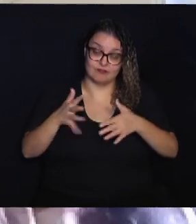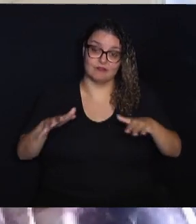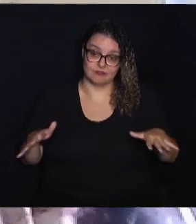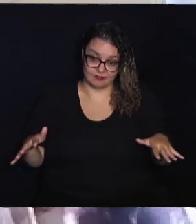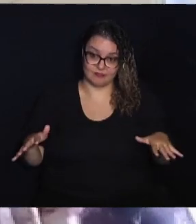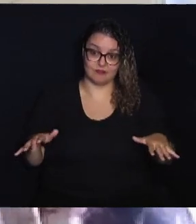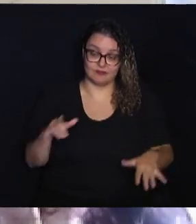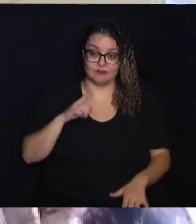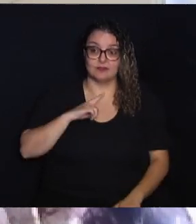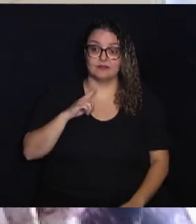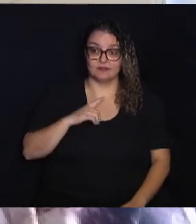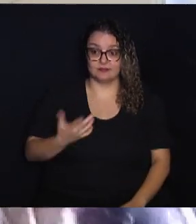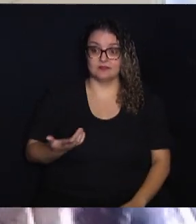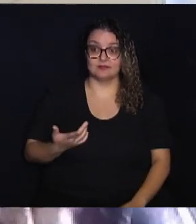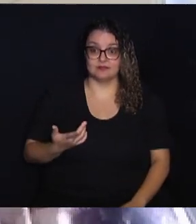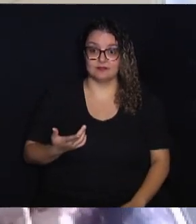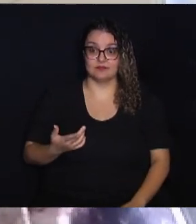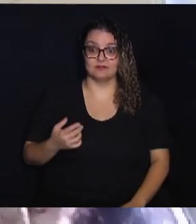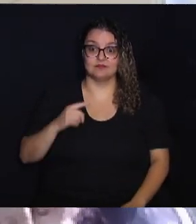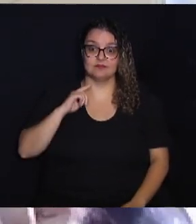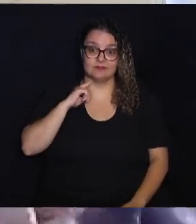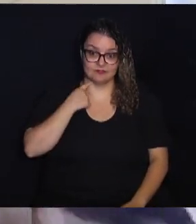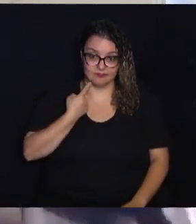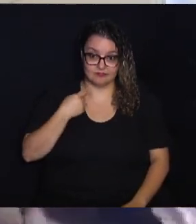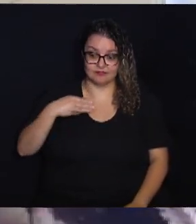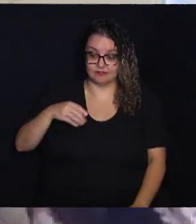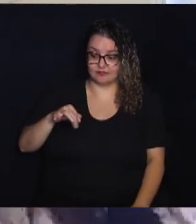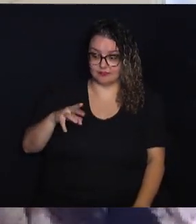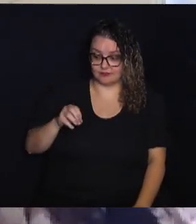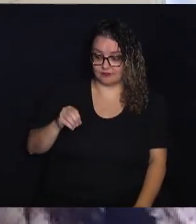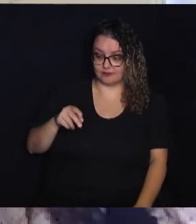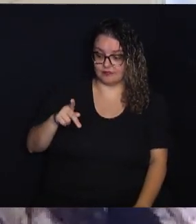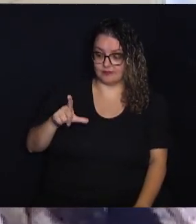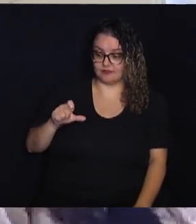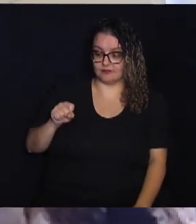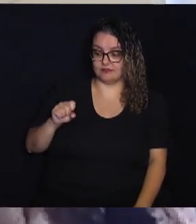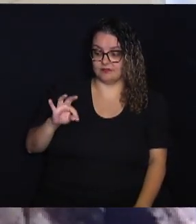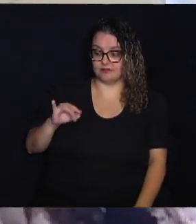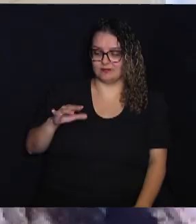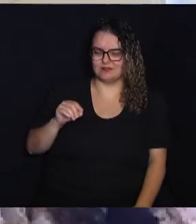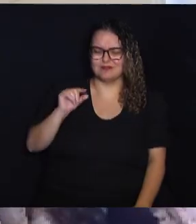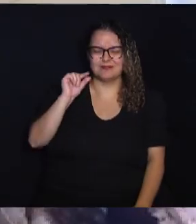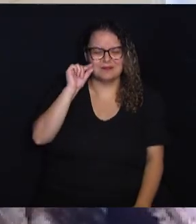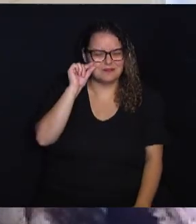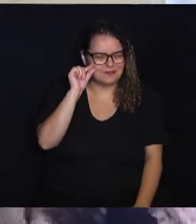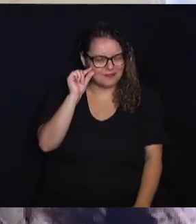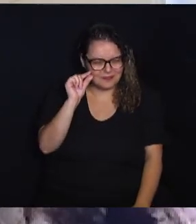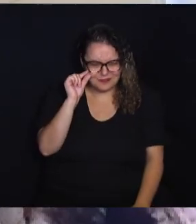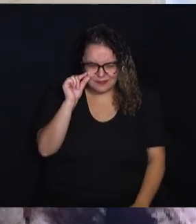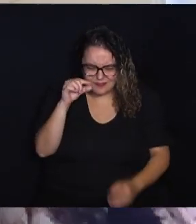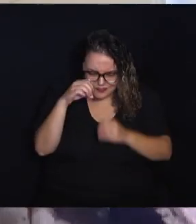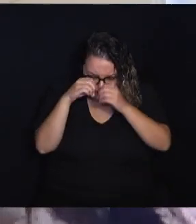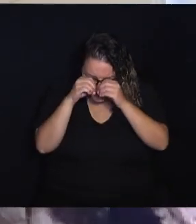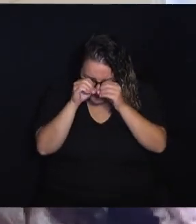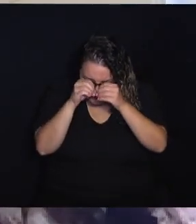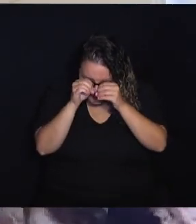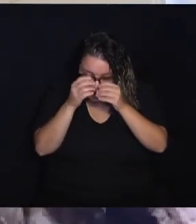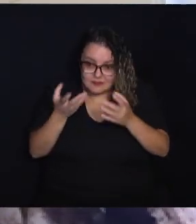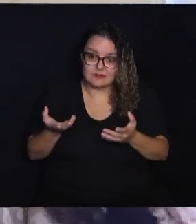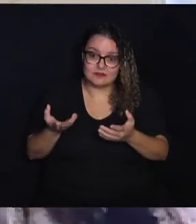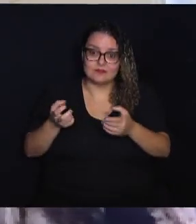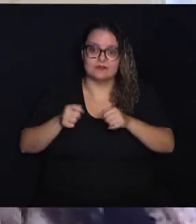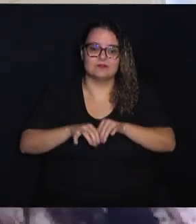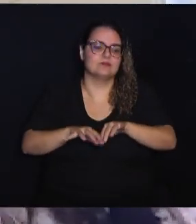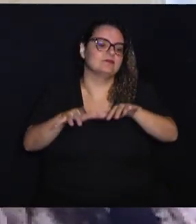oceanos, eles geram esse tipo de poluente, que são os microplásticos, que são partículas bem pequenininhas de plástico que acabam